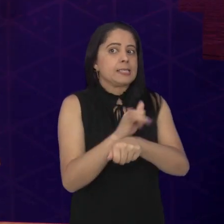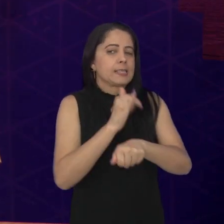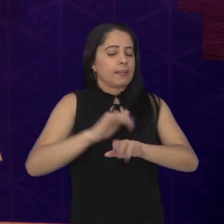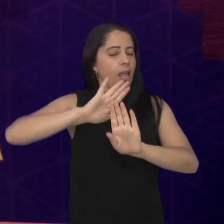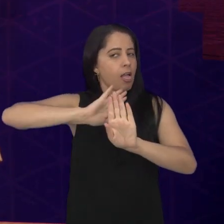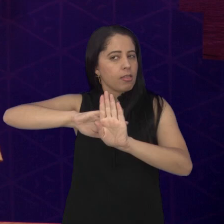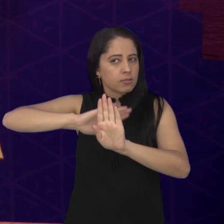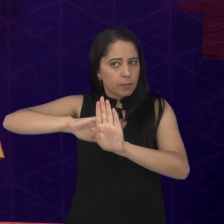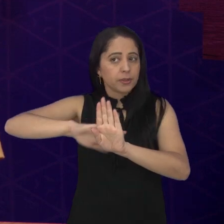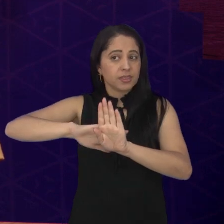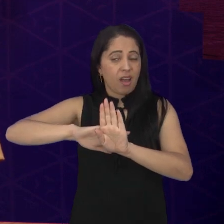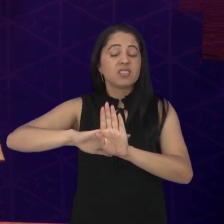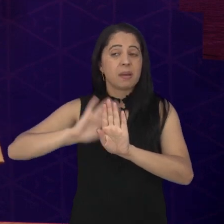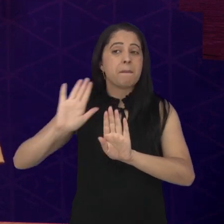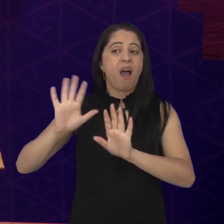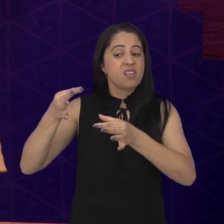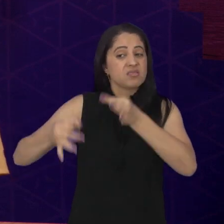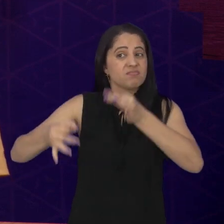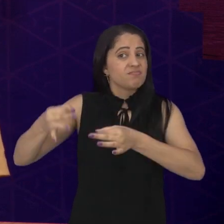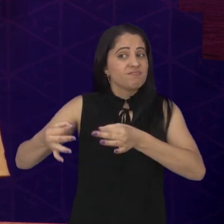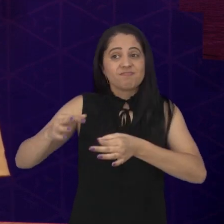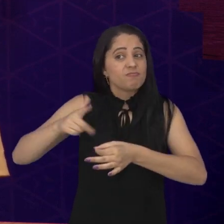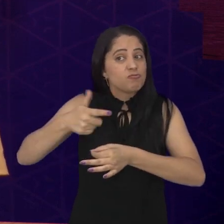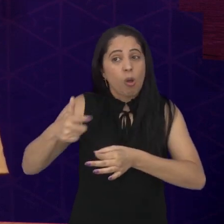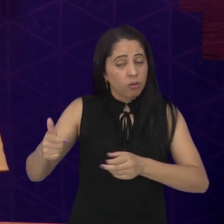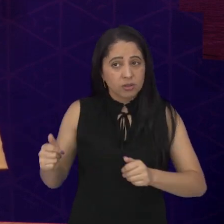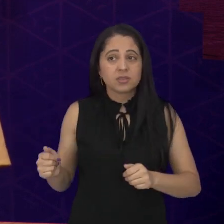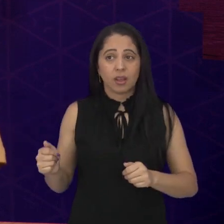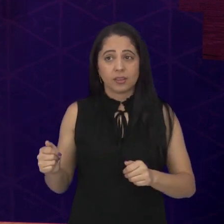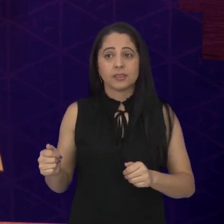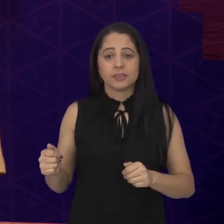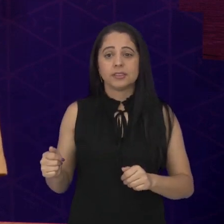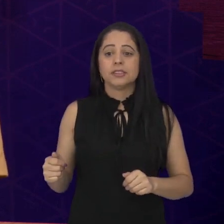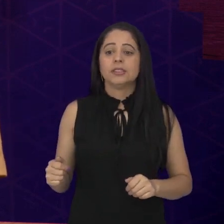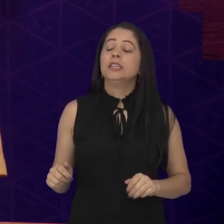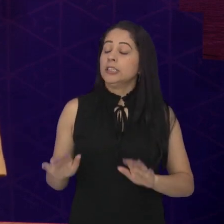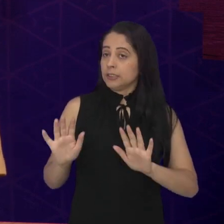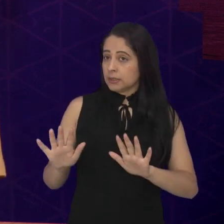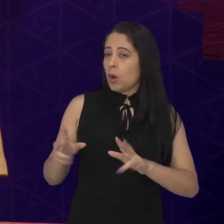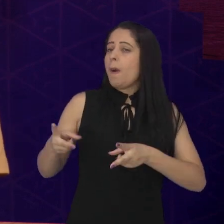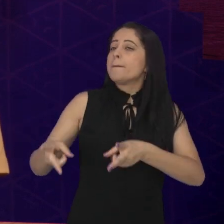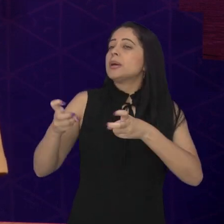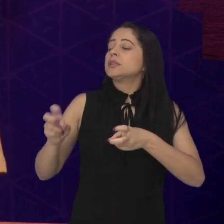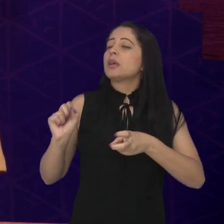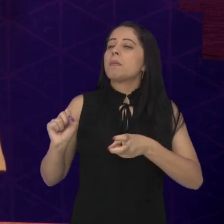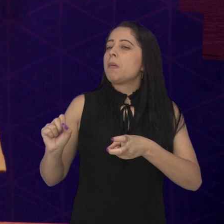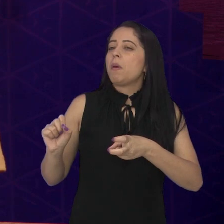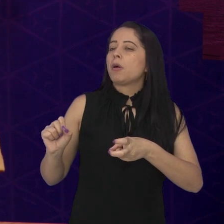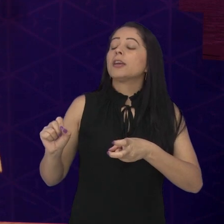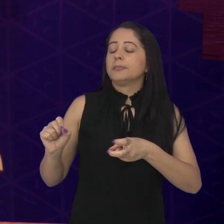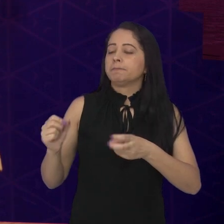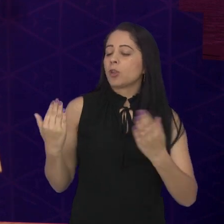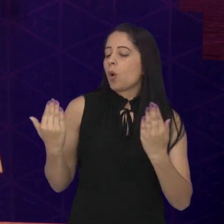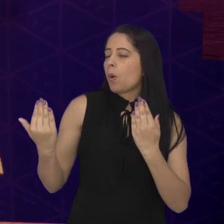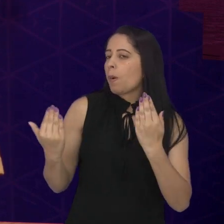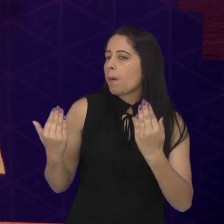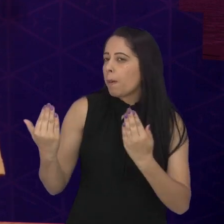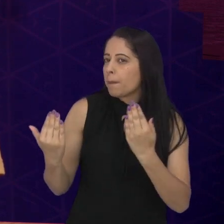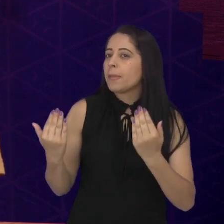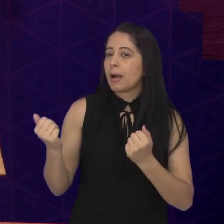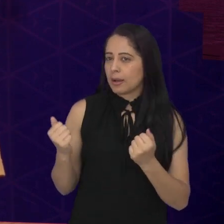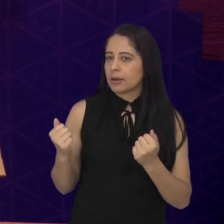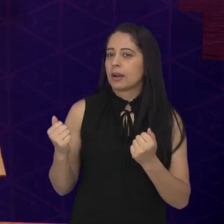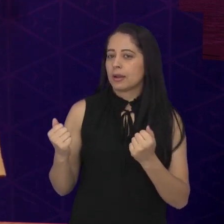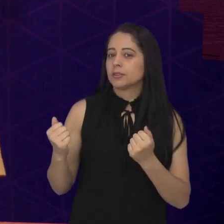isso, né? Mas era injusto, né? E é muito do que acontece, né? É muito interessante